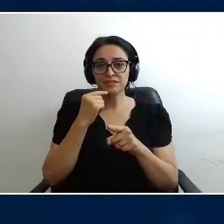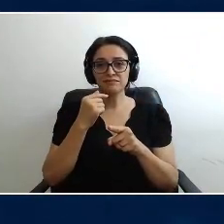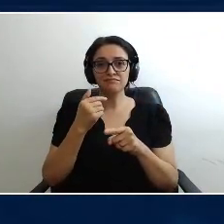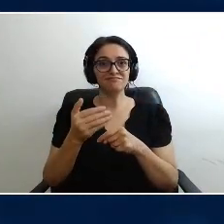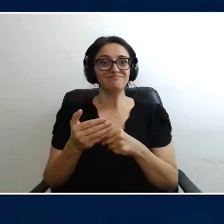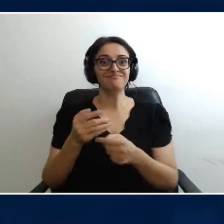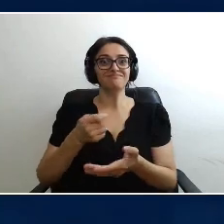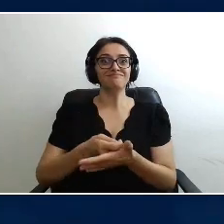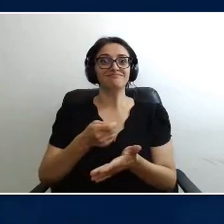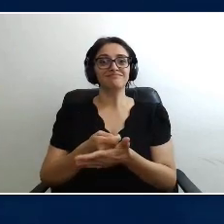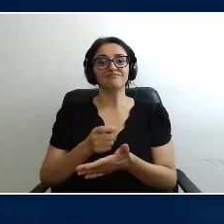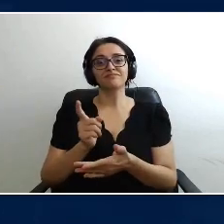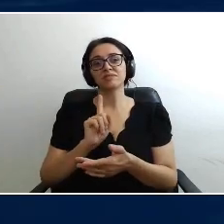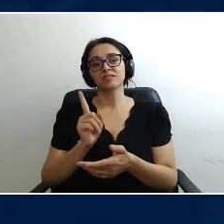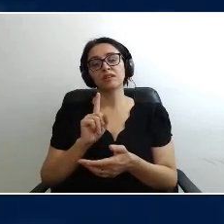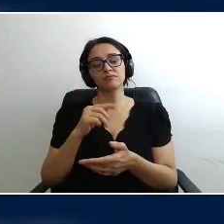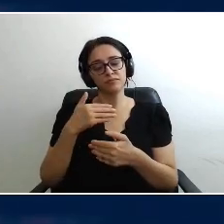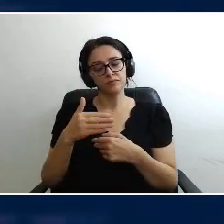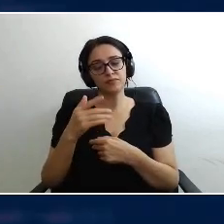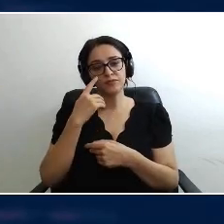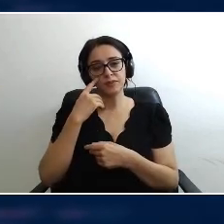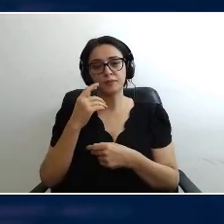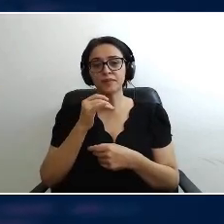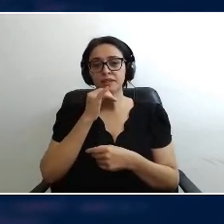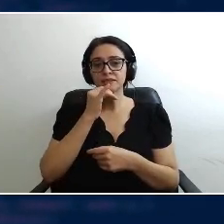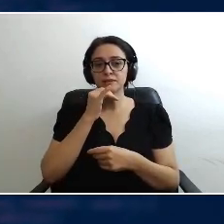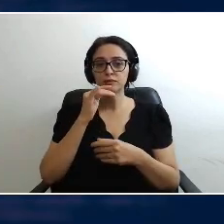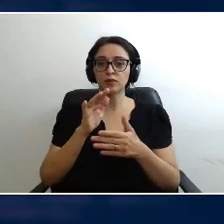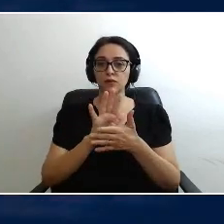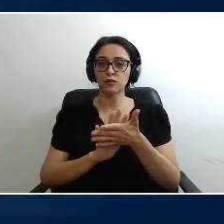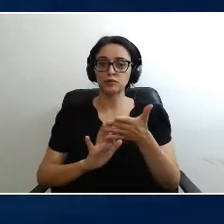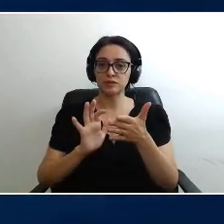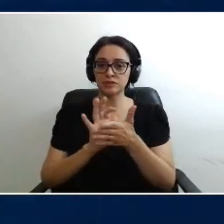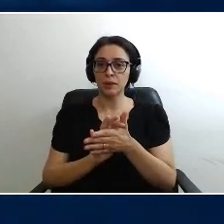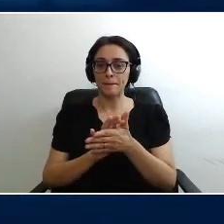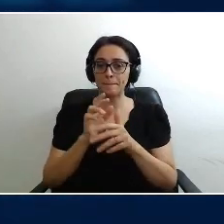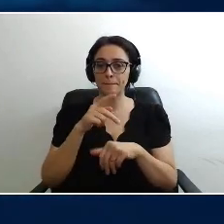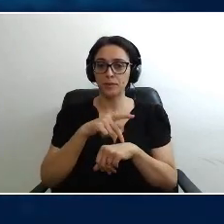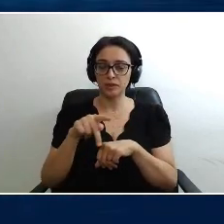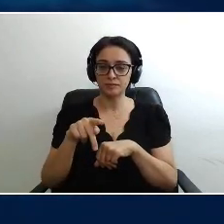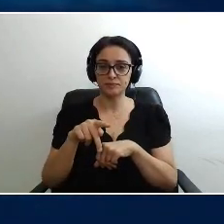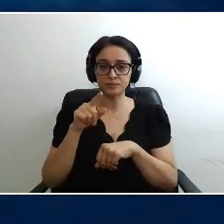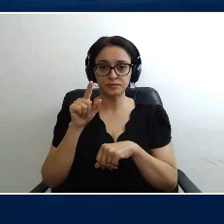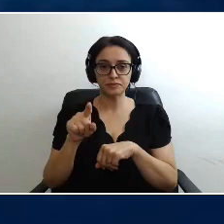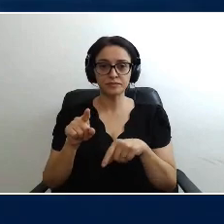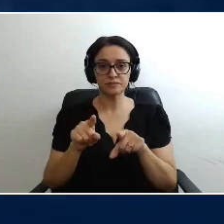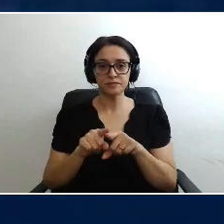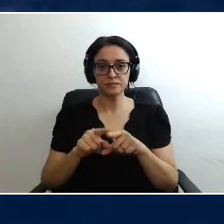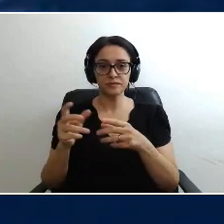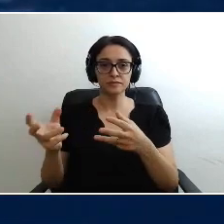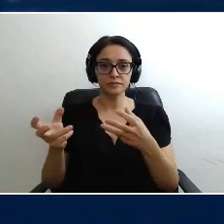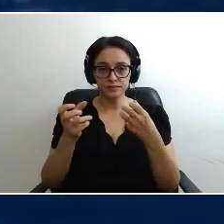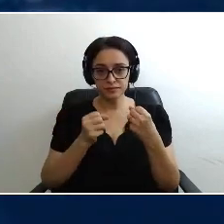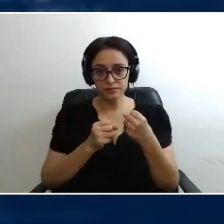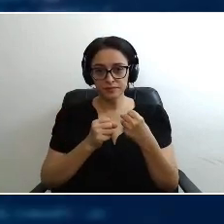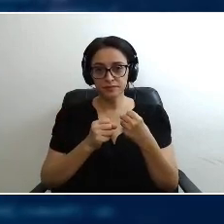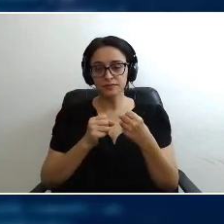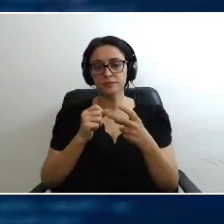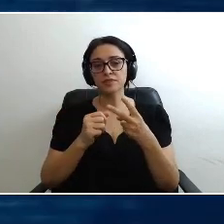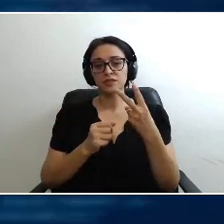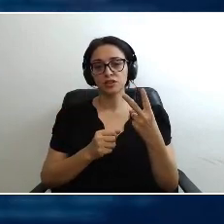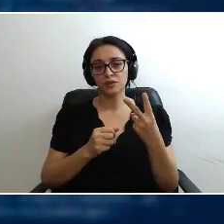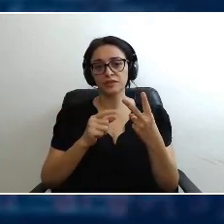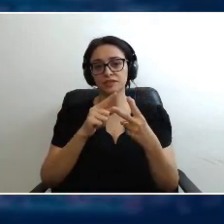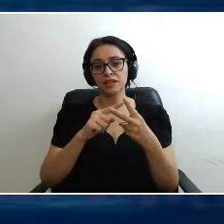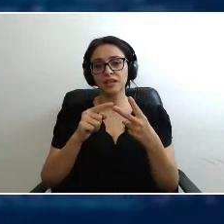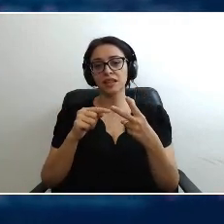gente vai ver. Então, por exemplo, aqui essa função ela é pura, tá? Então ela recebe dois parâmetros, dois inteiros, e retorna a soma